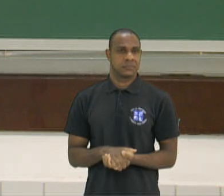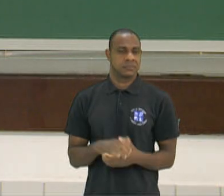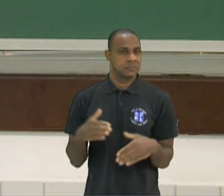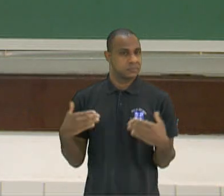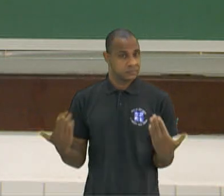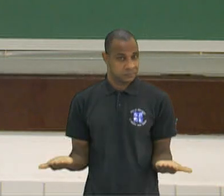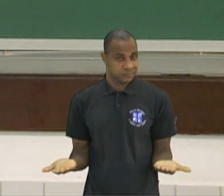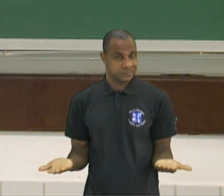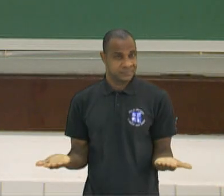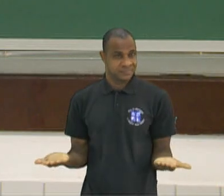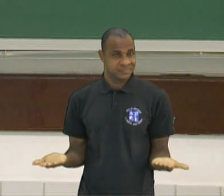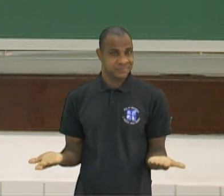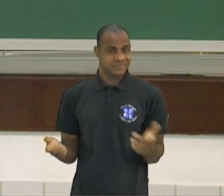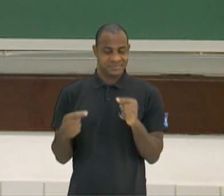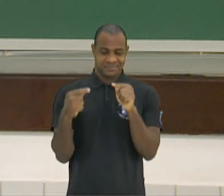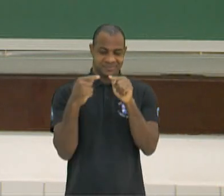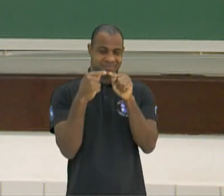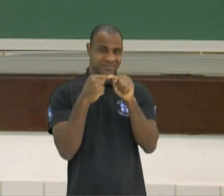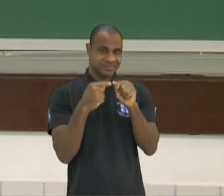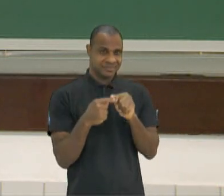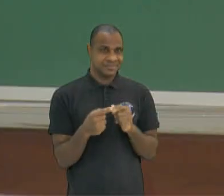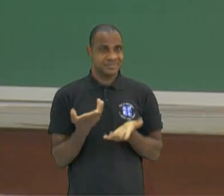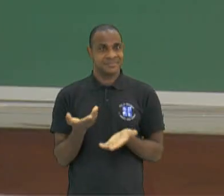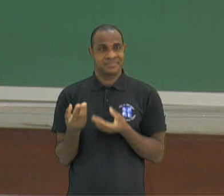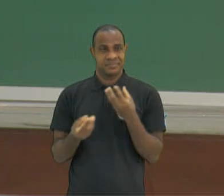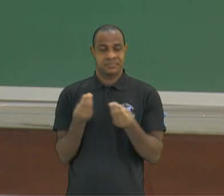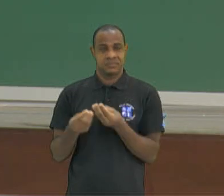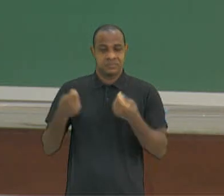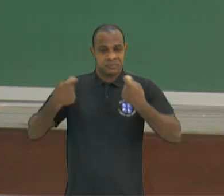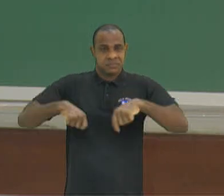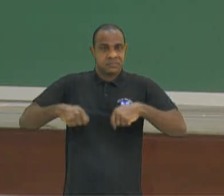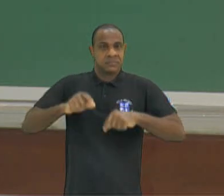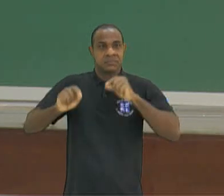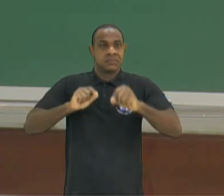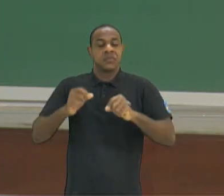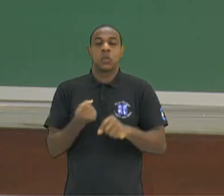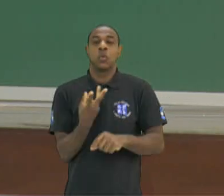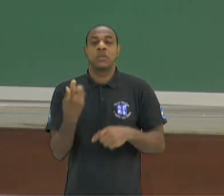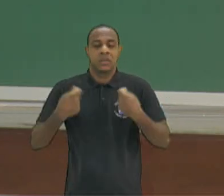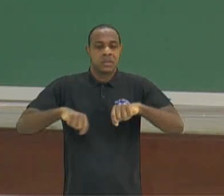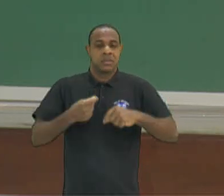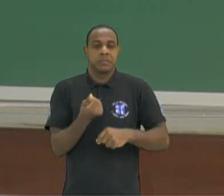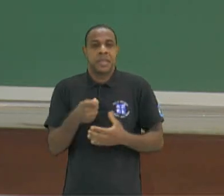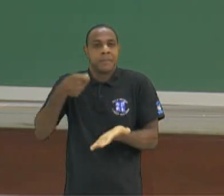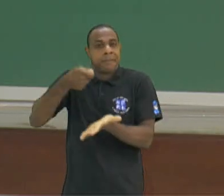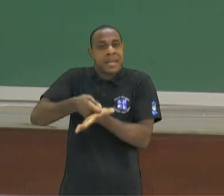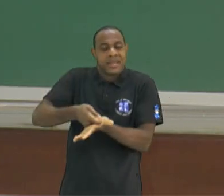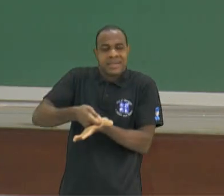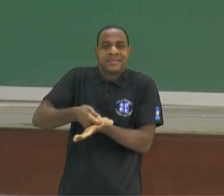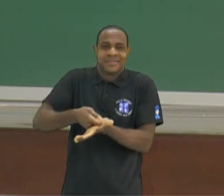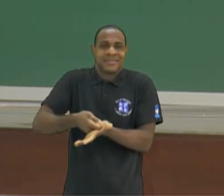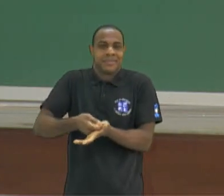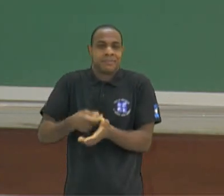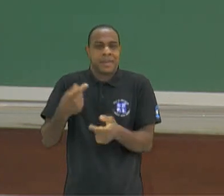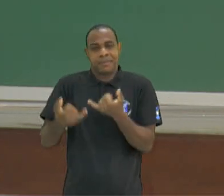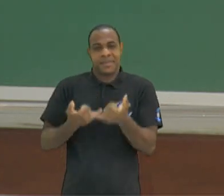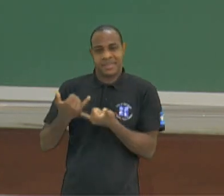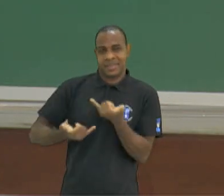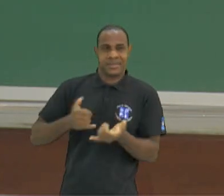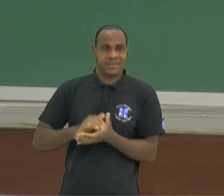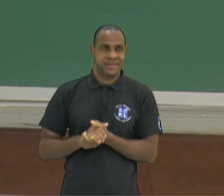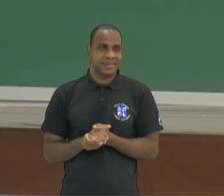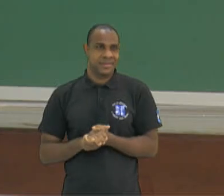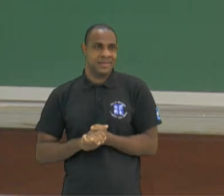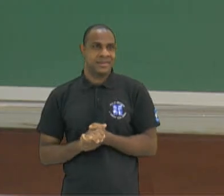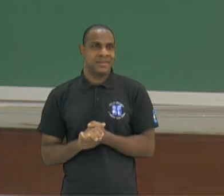Então, pessoal, de acordo com a nossa pergunta, quanto era necessário para jogar? Quanto era necessário pagar para jogar? Na fim, it's